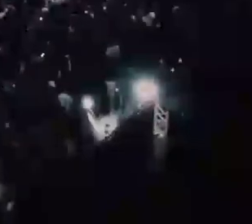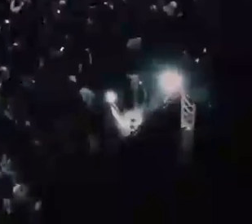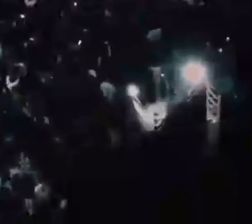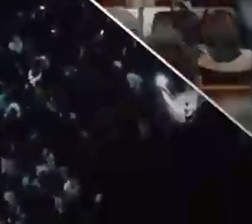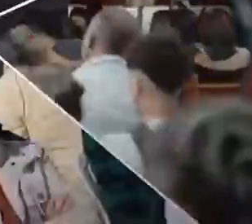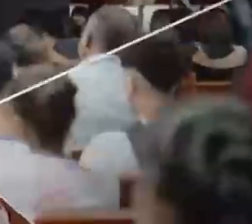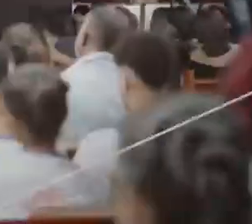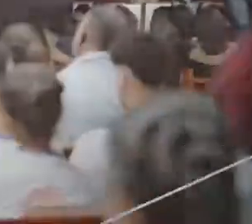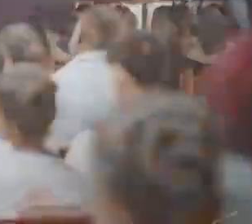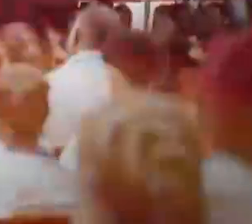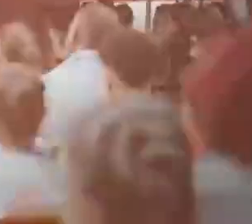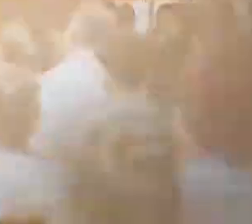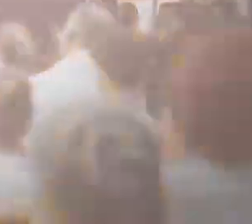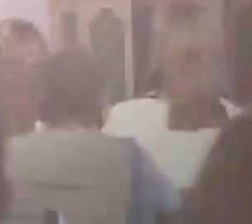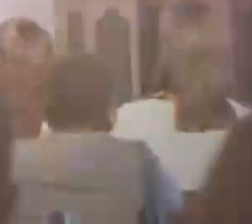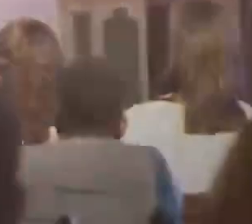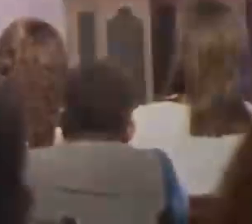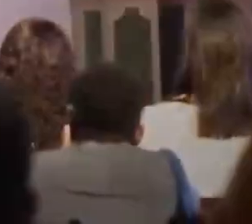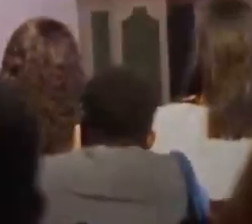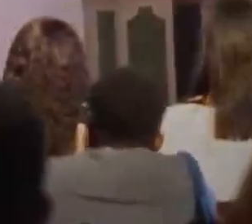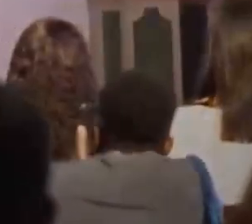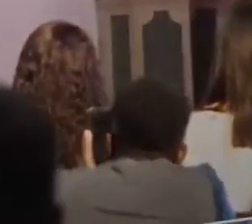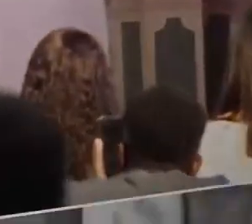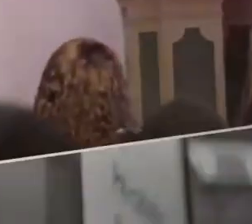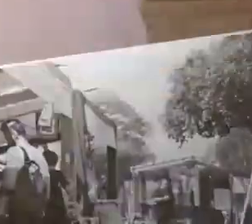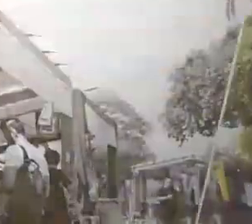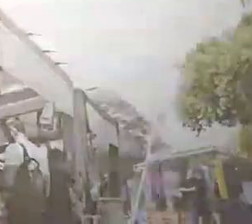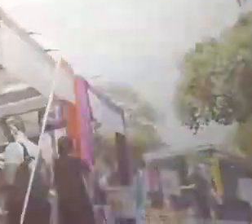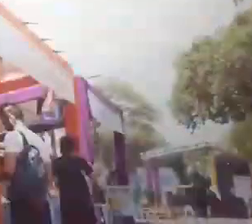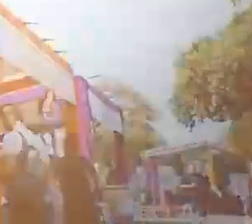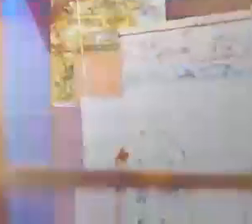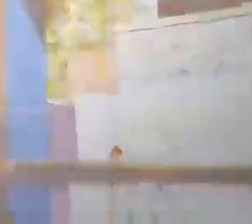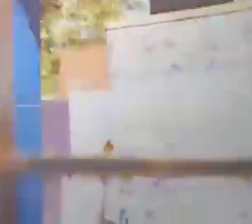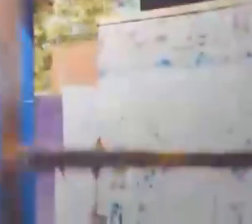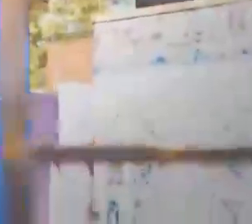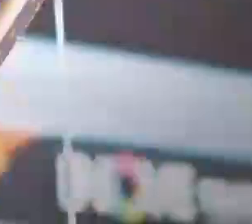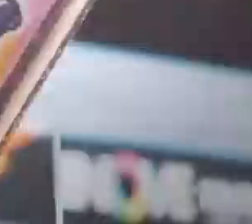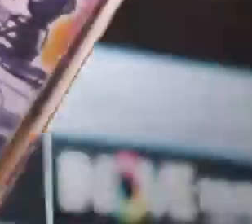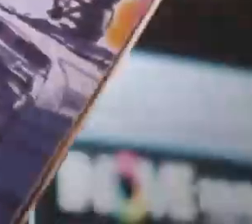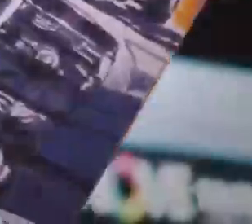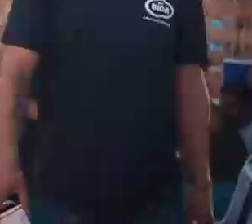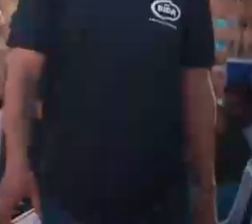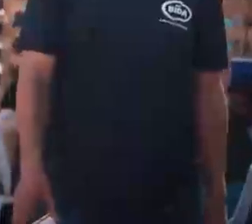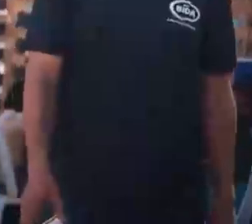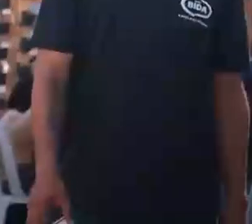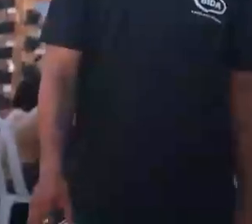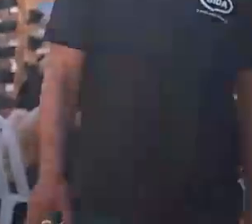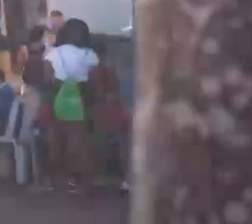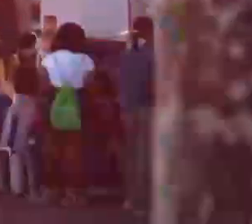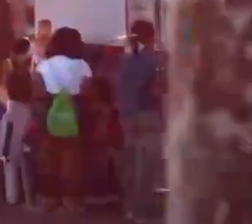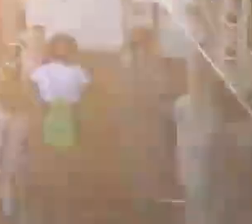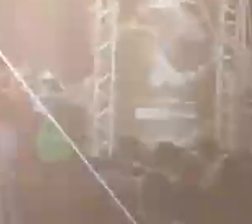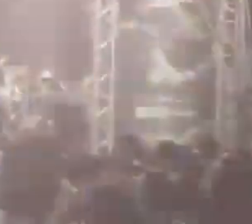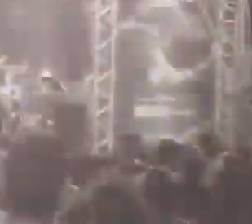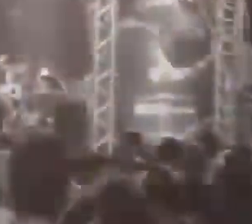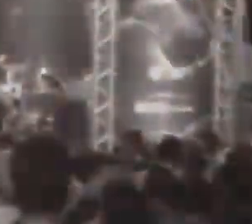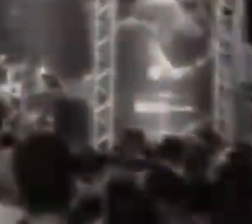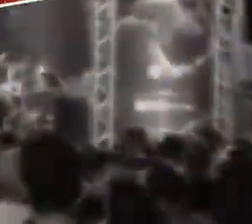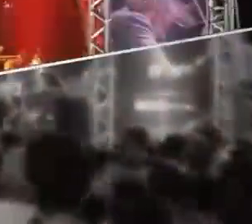de teatro, apresentações de danças, rodas de conversa com escritores e escritoras, shows ao vivo, entre outros.